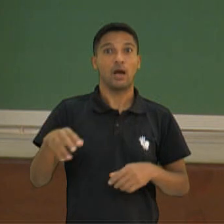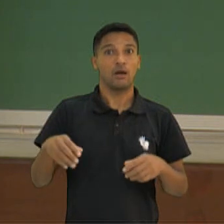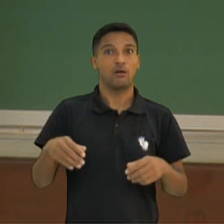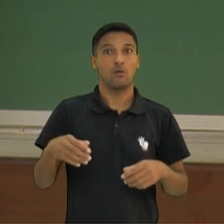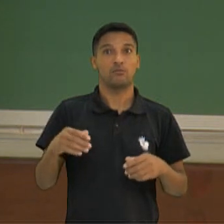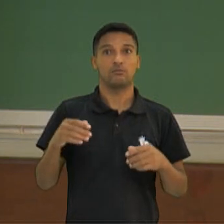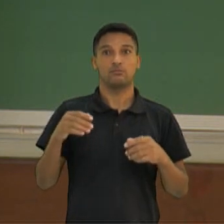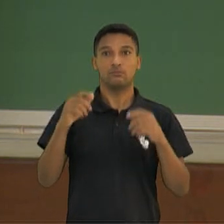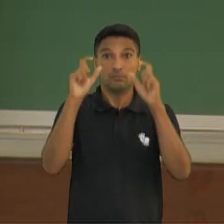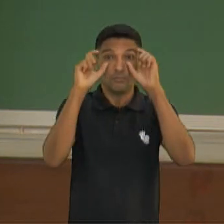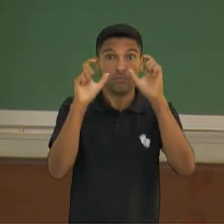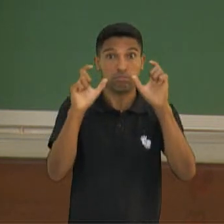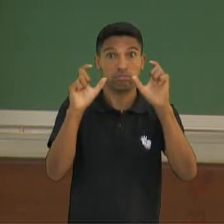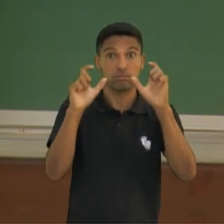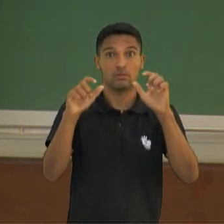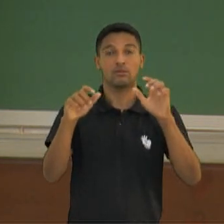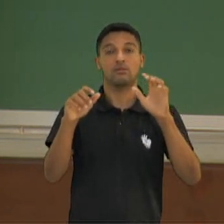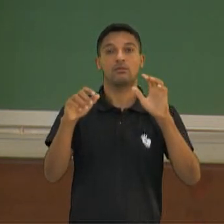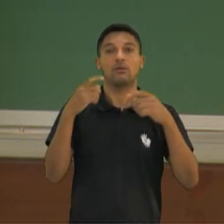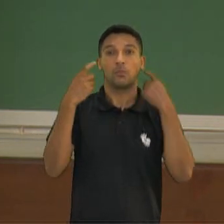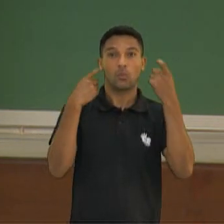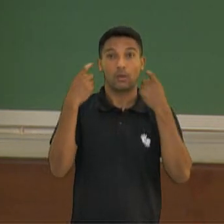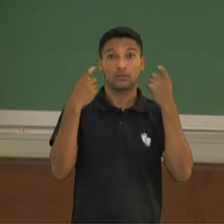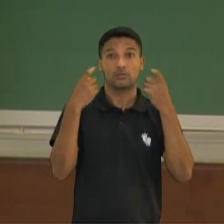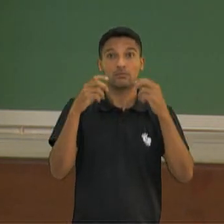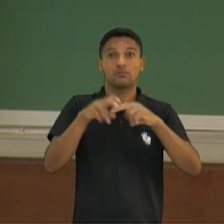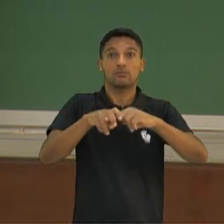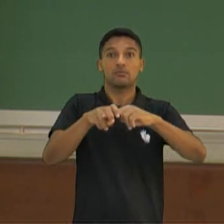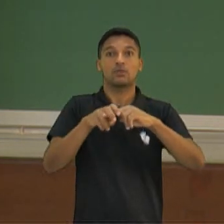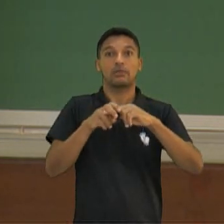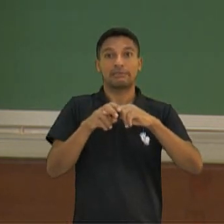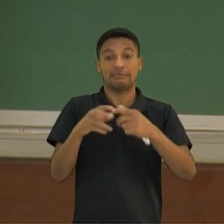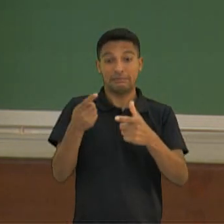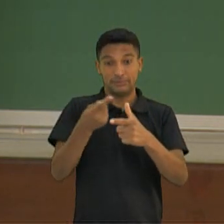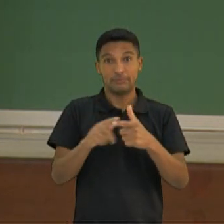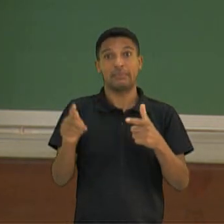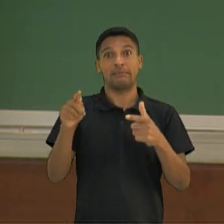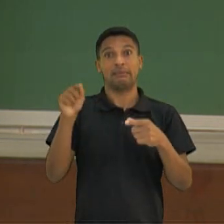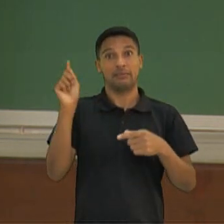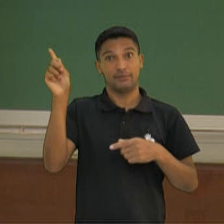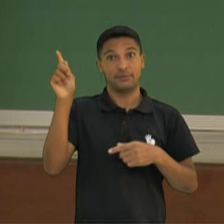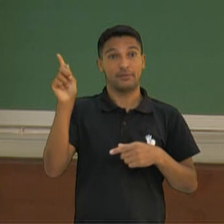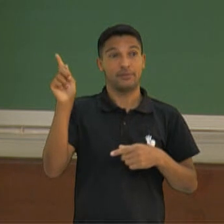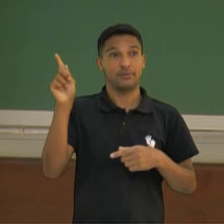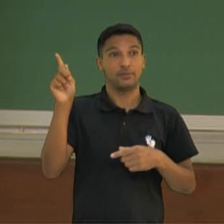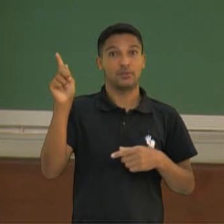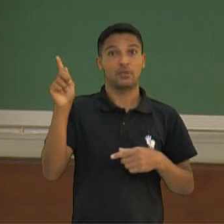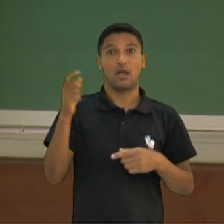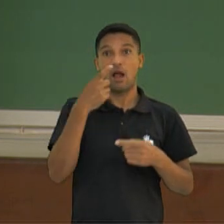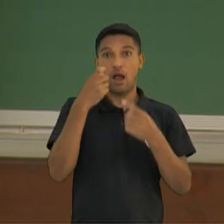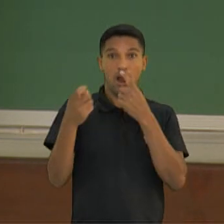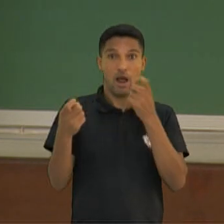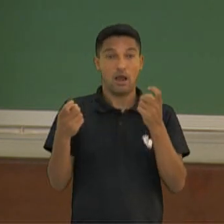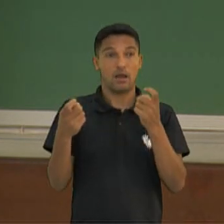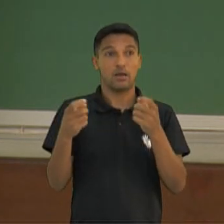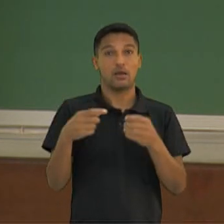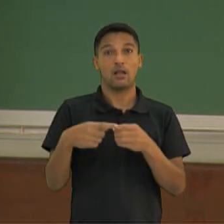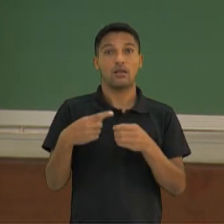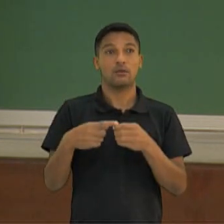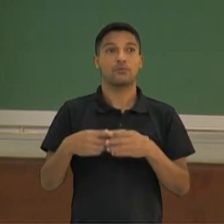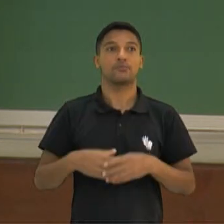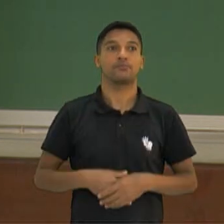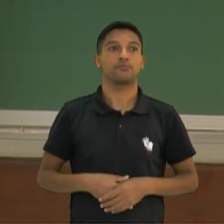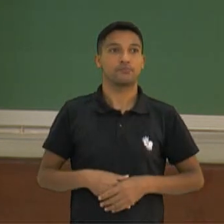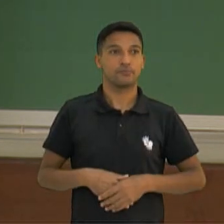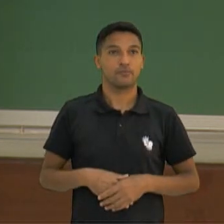frente, a preocupação ainda continuava, a expansão urbana, o desafio ambiental ignorado pela Europa. Até então,